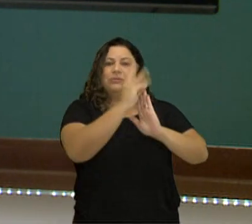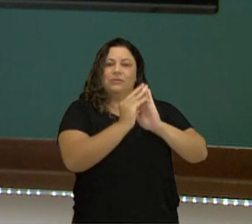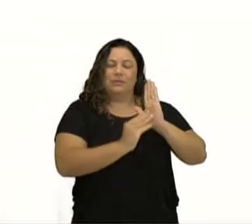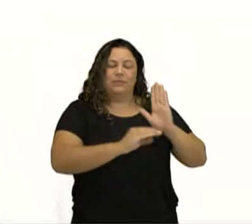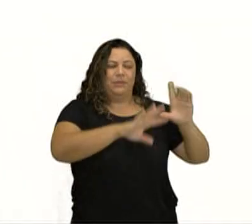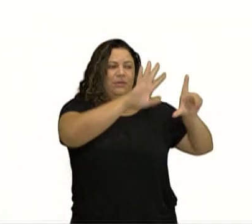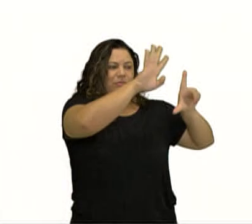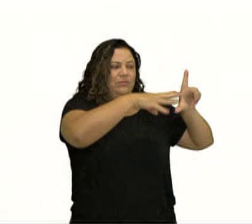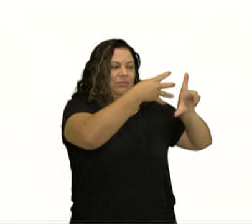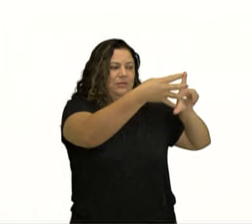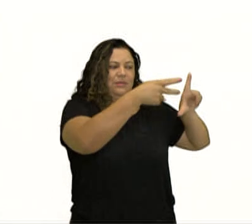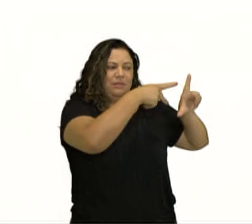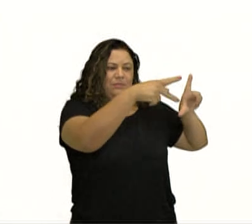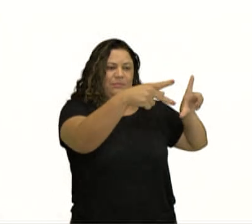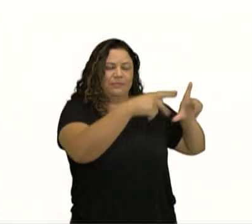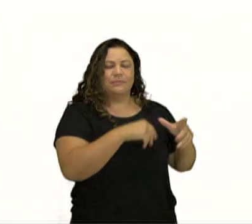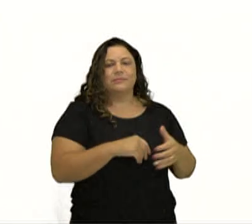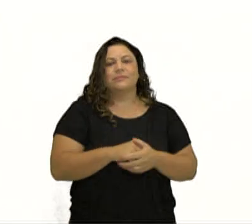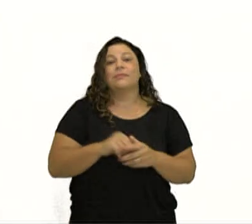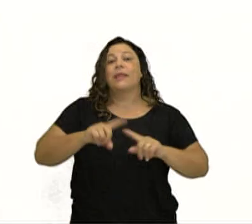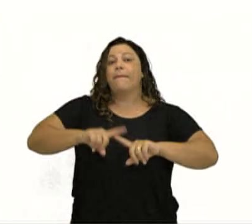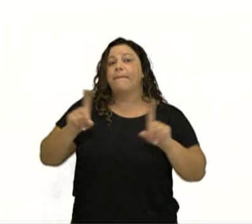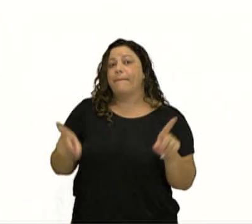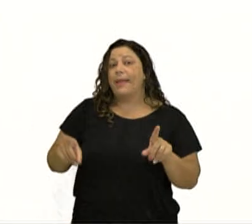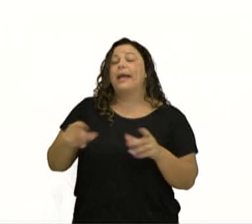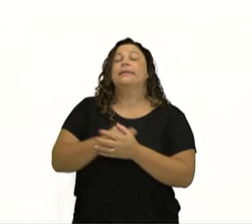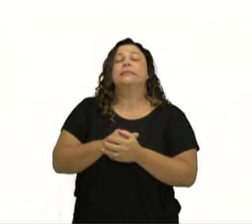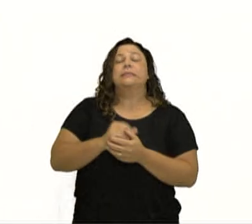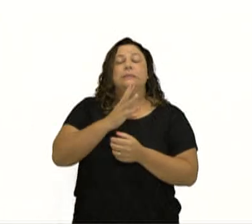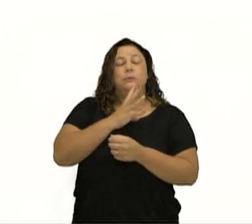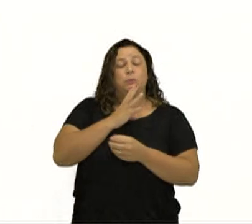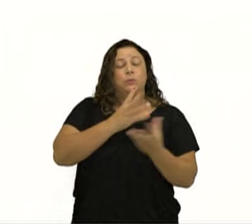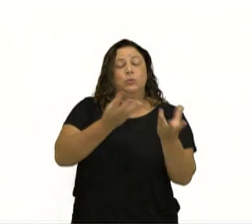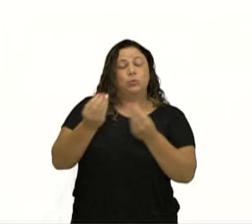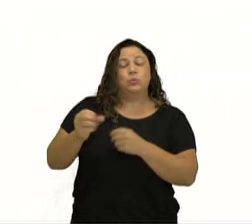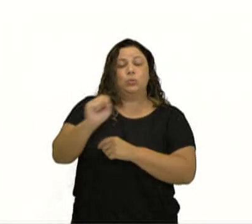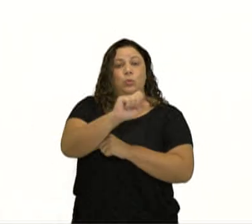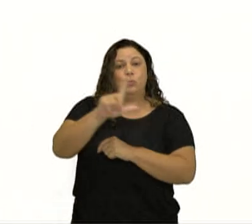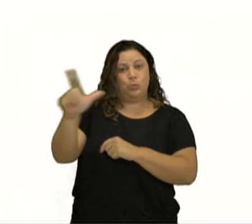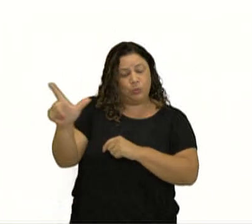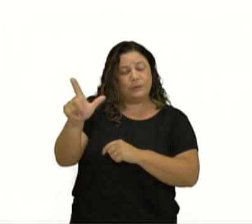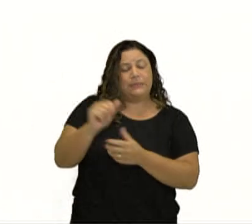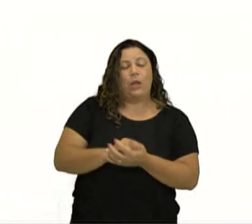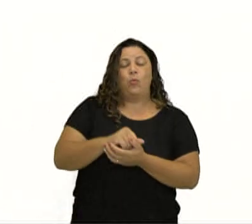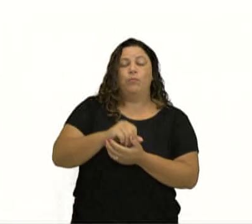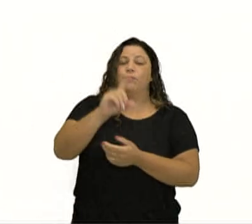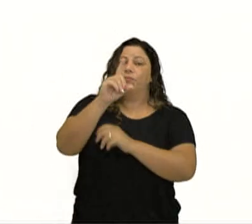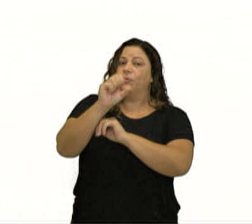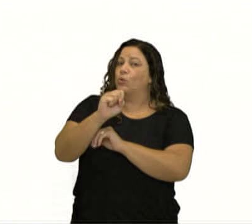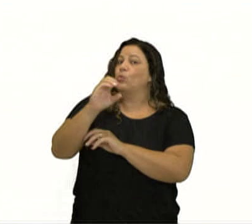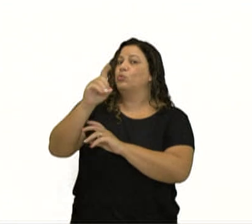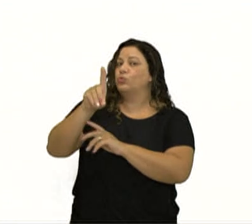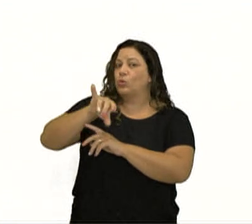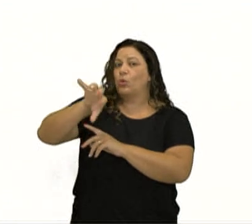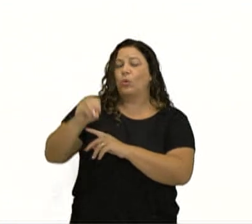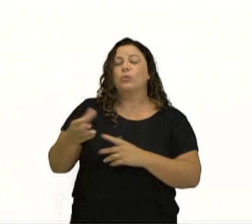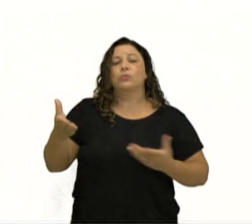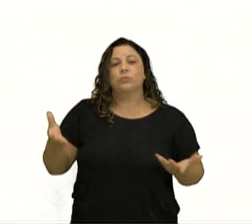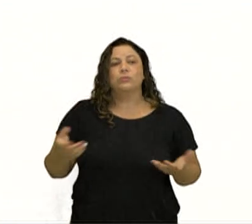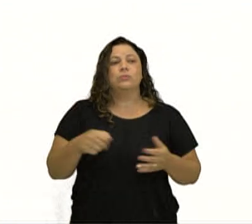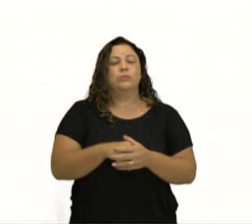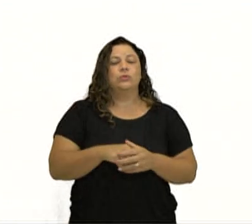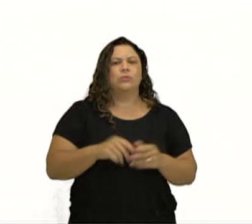periódica. Agora vamos lá. Mais conhecido como sal de mesa, o sódio ou cloreto de sódio é